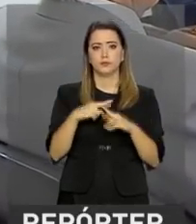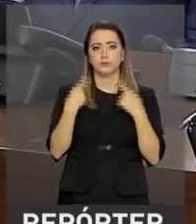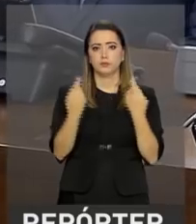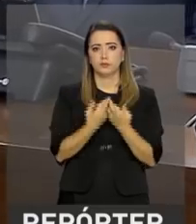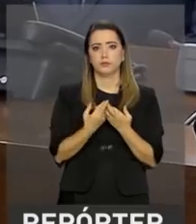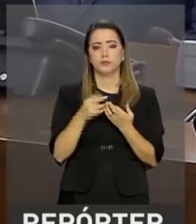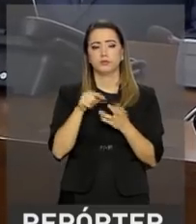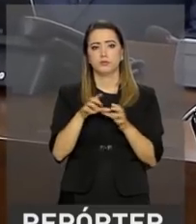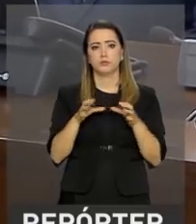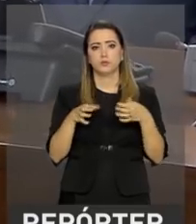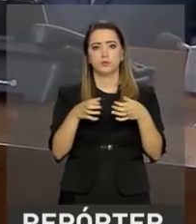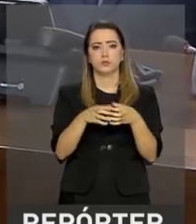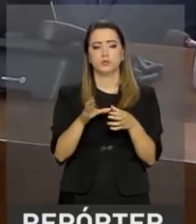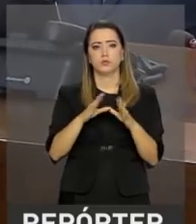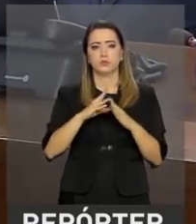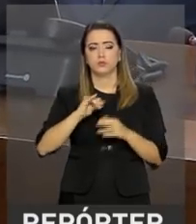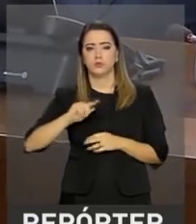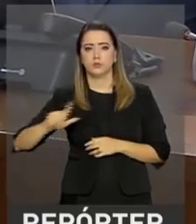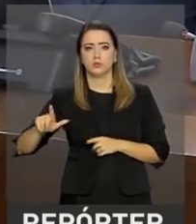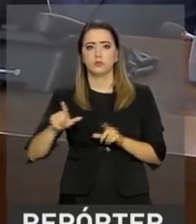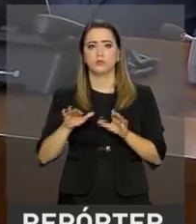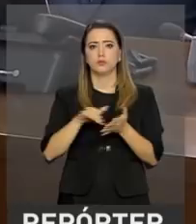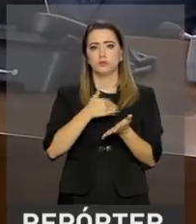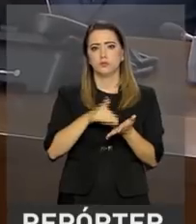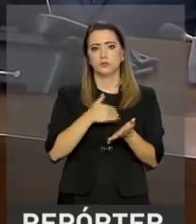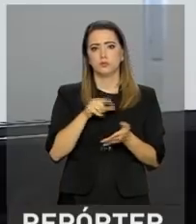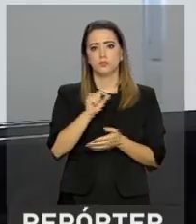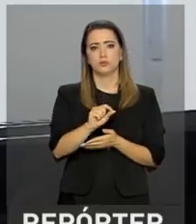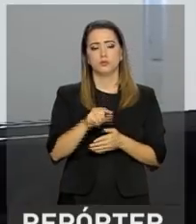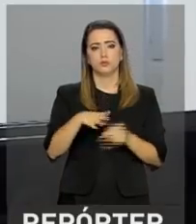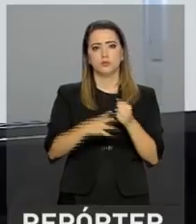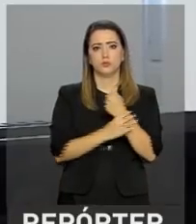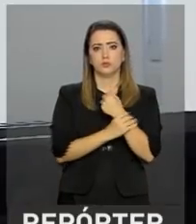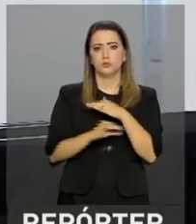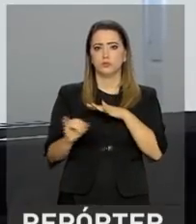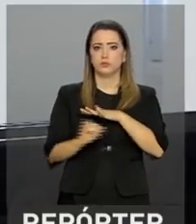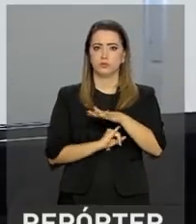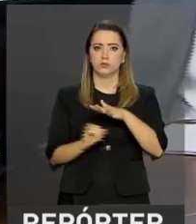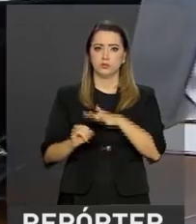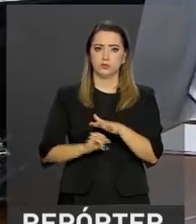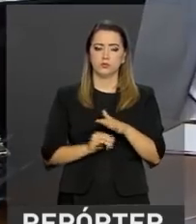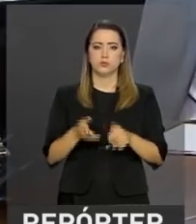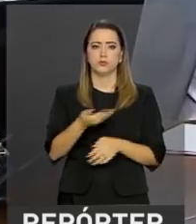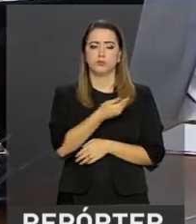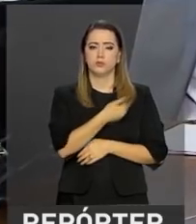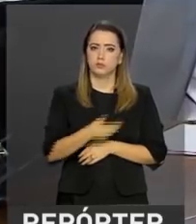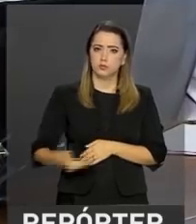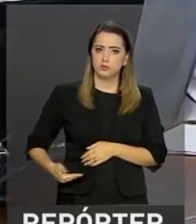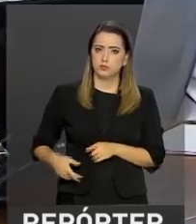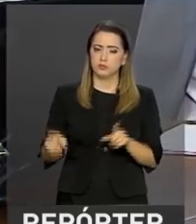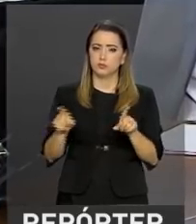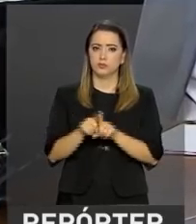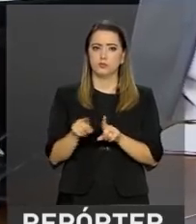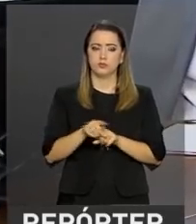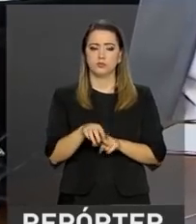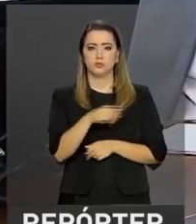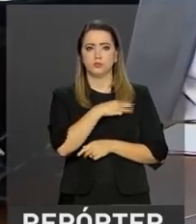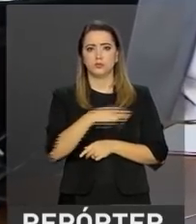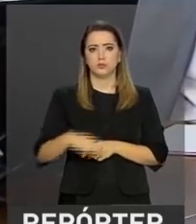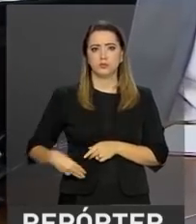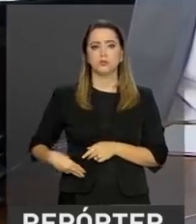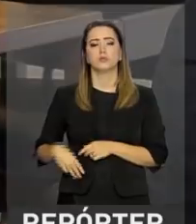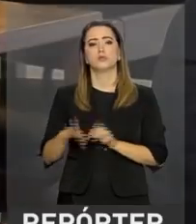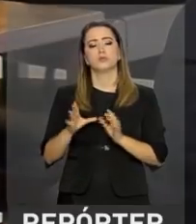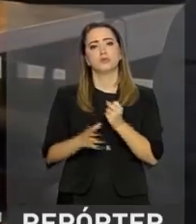representantes da casa civil da secretaria geral do gabinete de segurança institucional da secretaria de governo e também